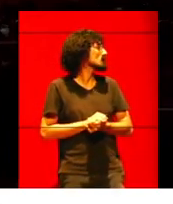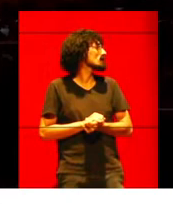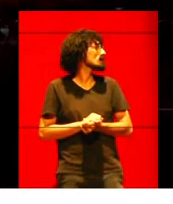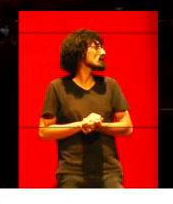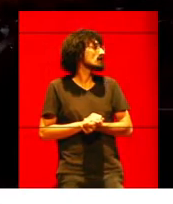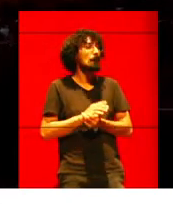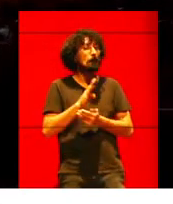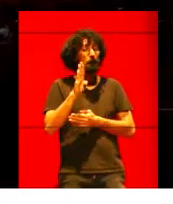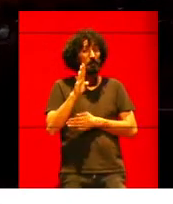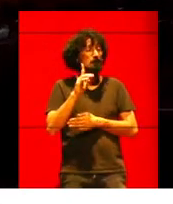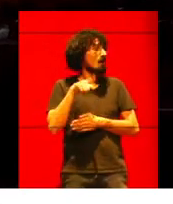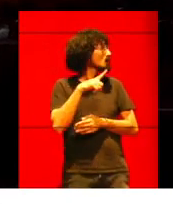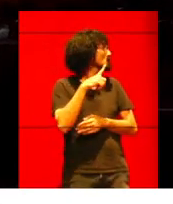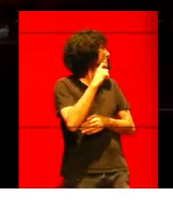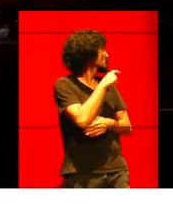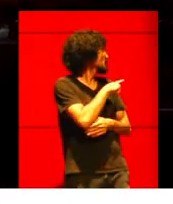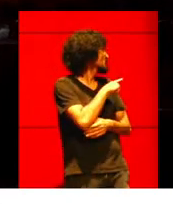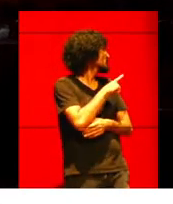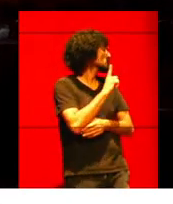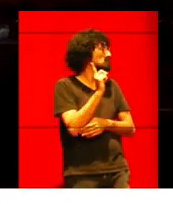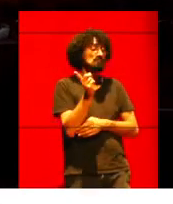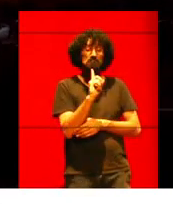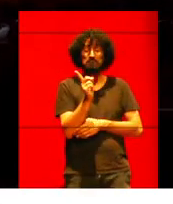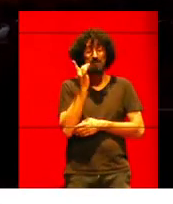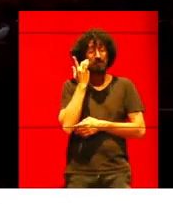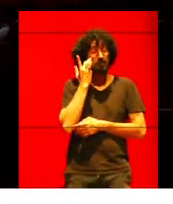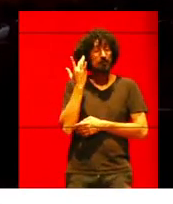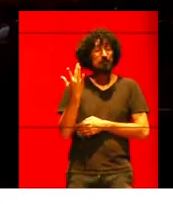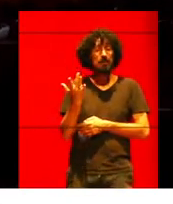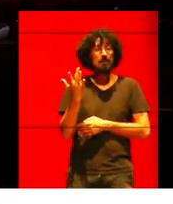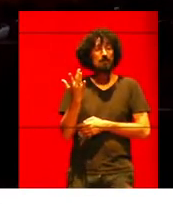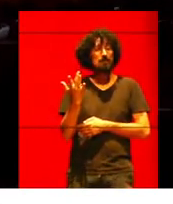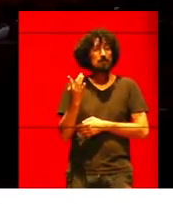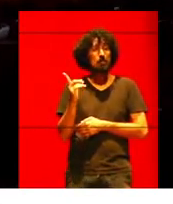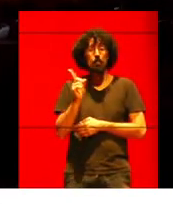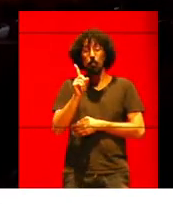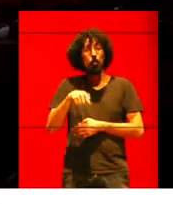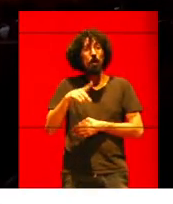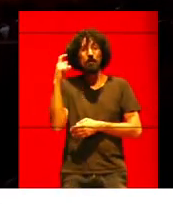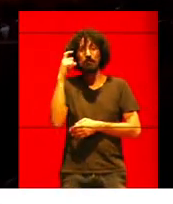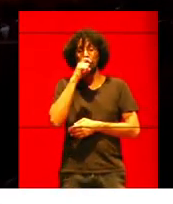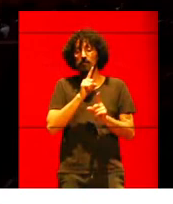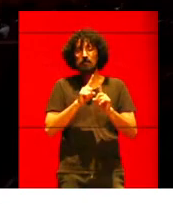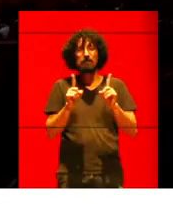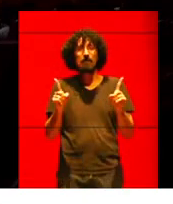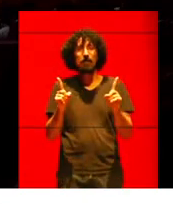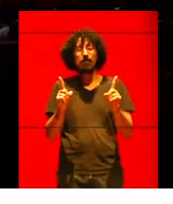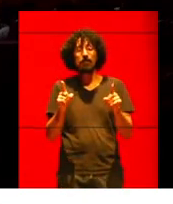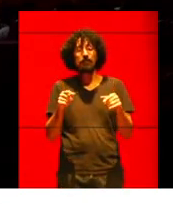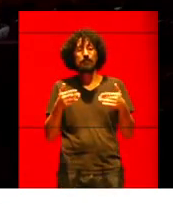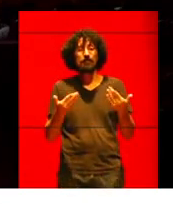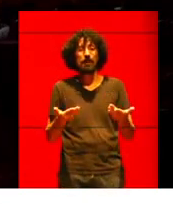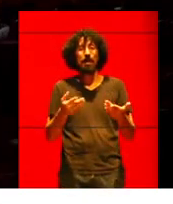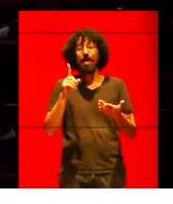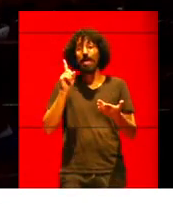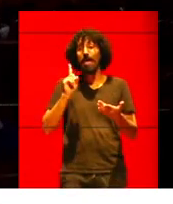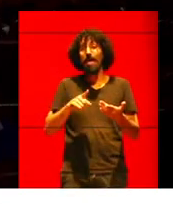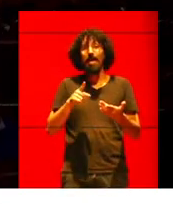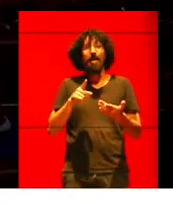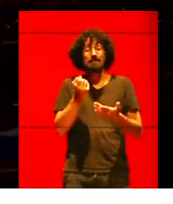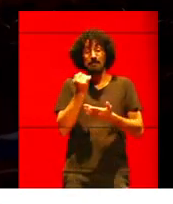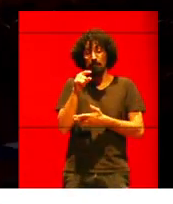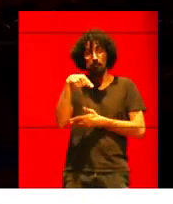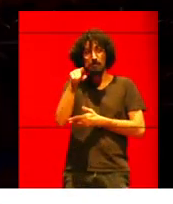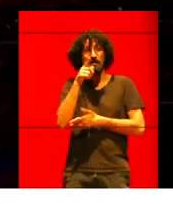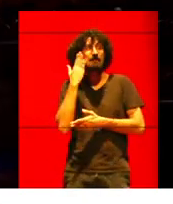É difícil? Não seria... Não é tão difícil, tá, pessoal? É uma questão fácil, que se você souber